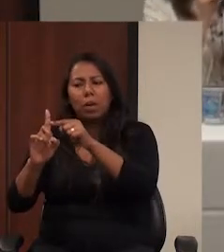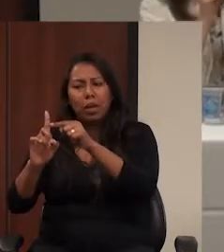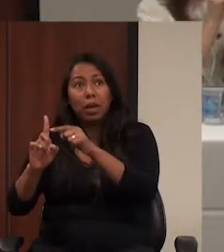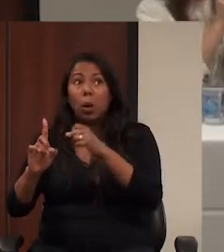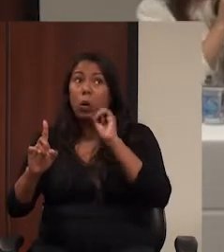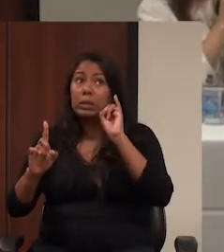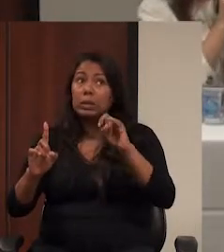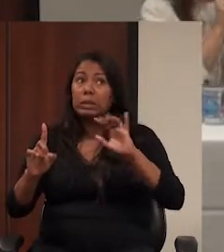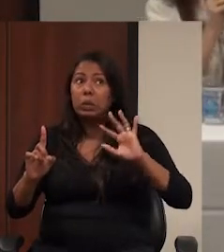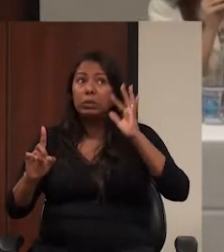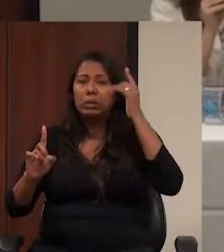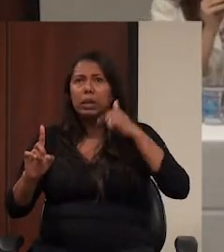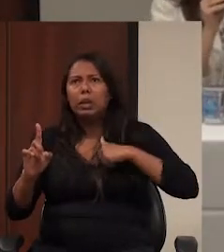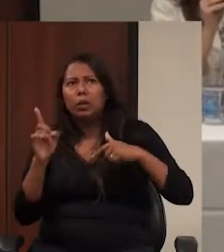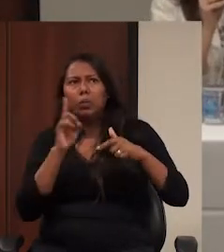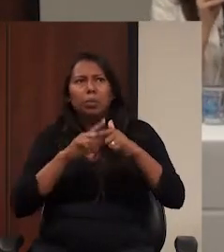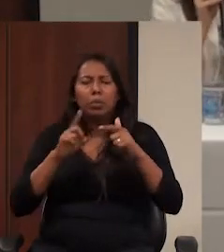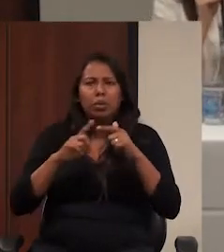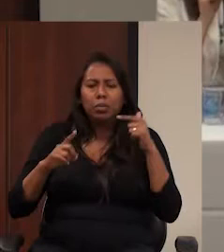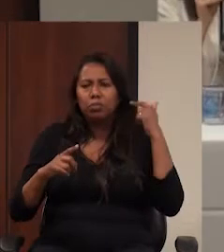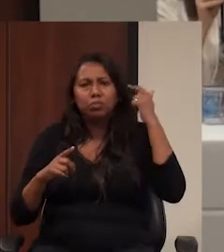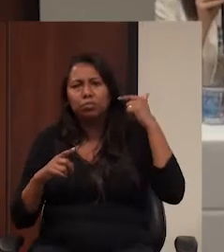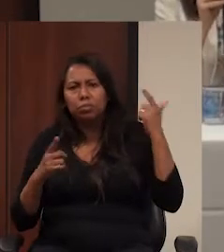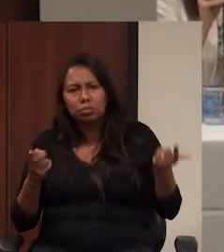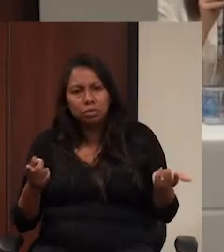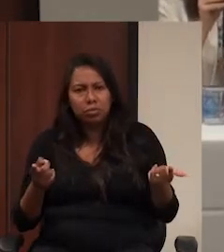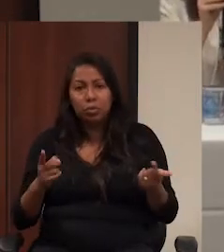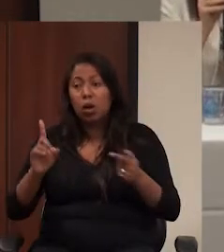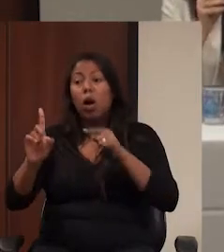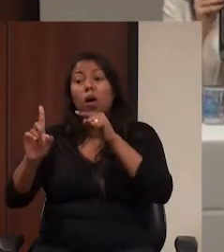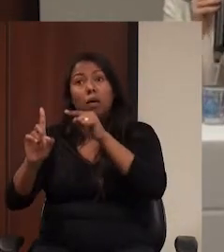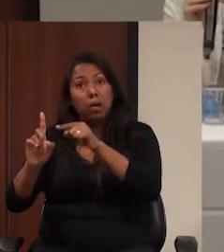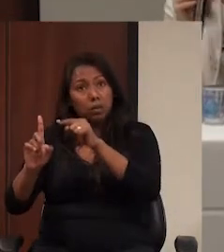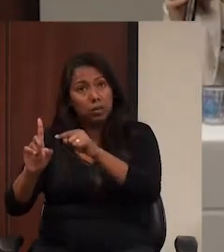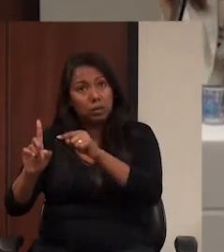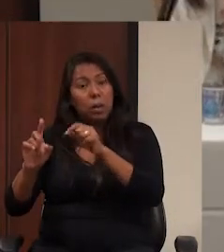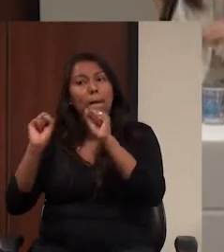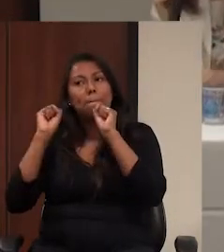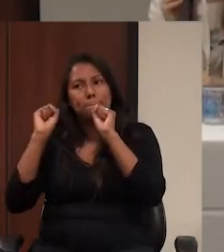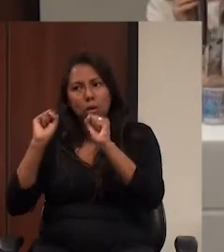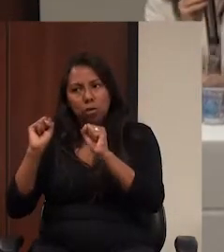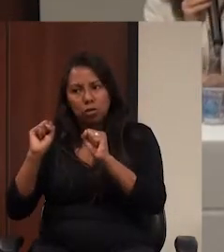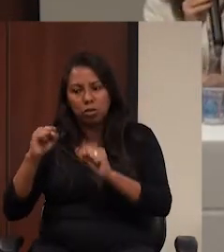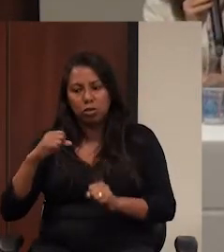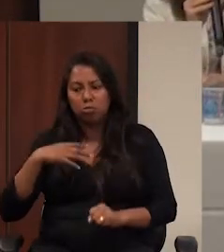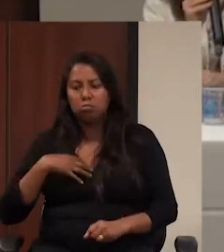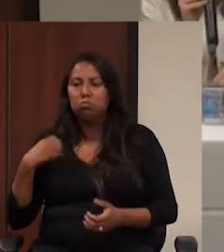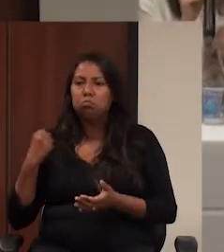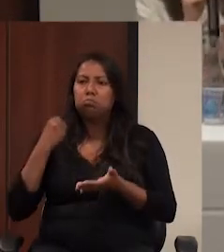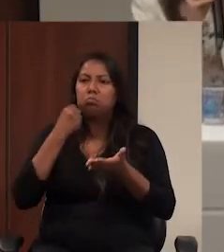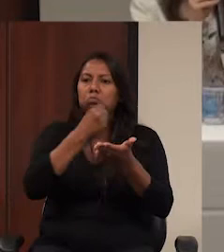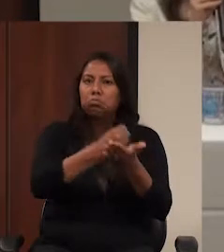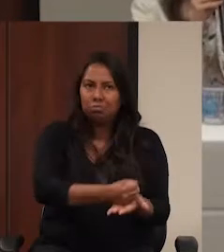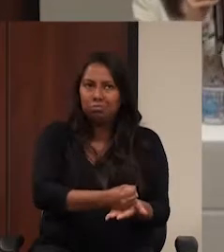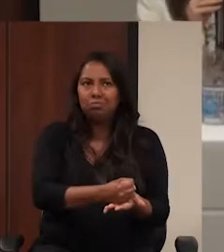eu entrar em surto, se me acontecer alguma coisa, eu quero que você vai ter poderes para me internar sem o